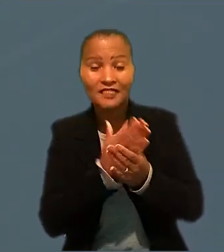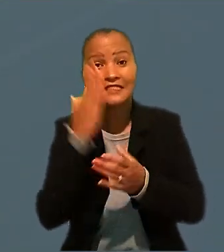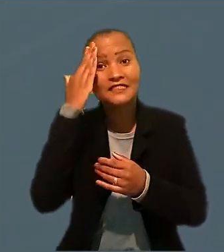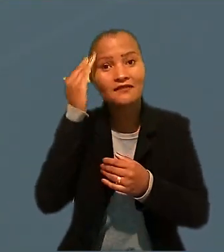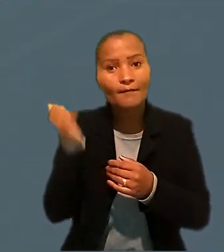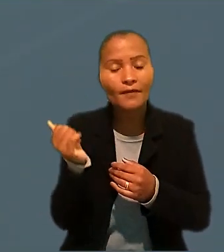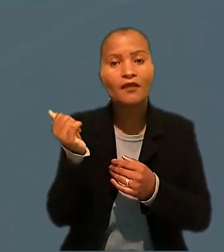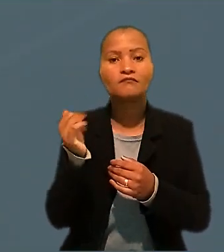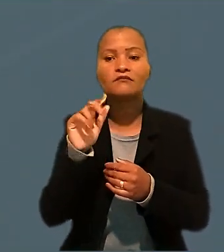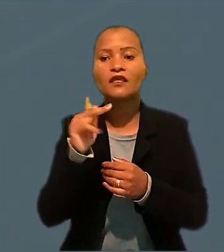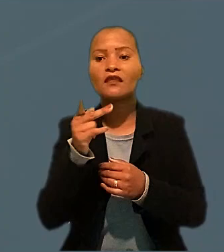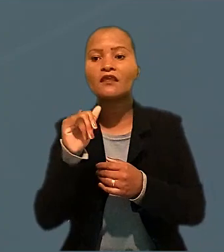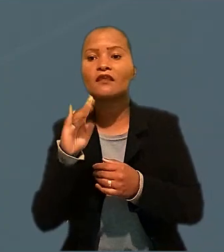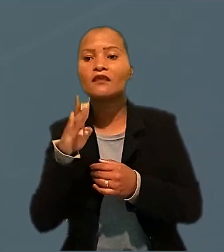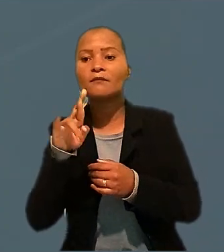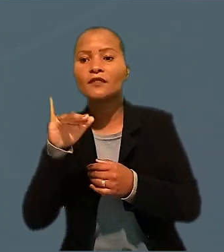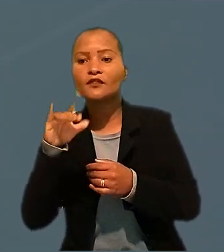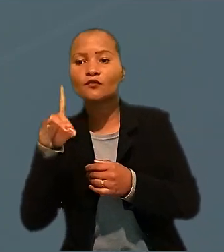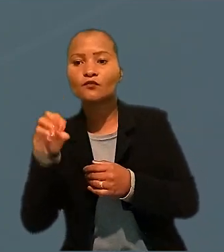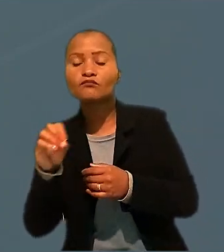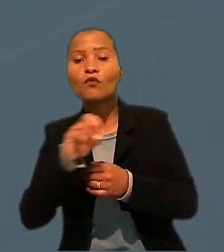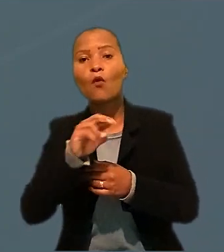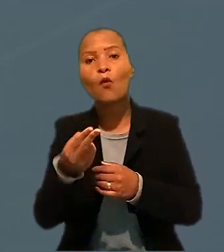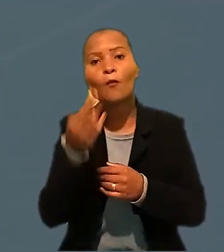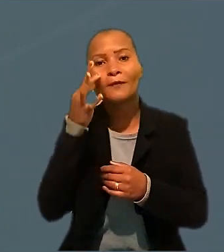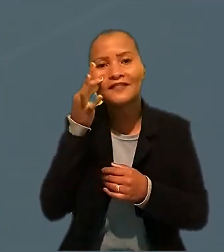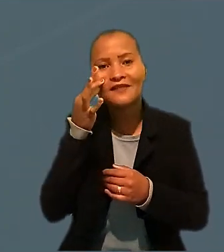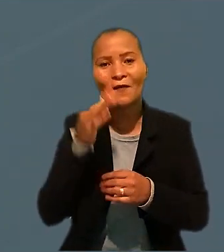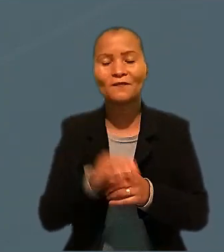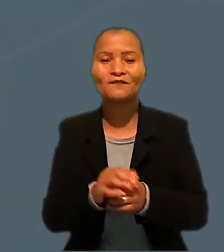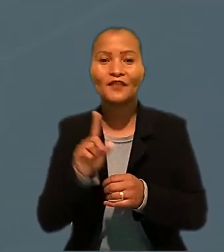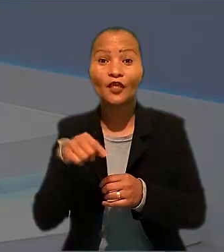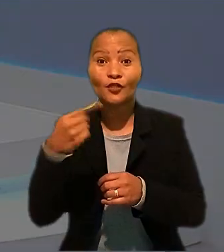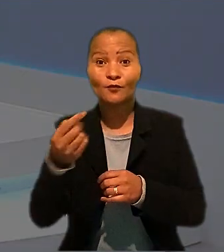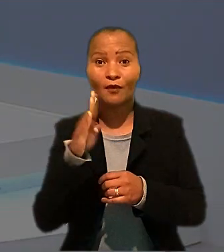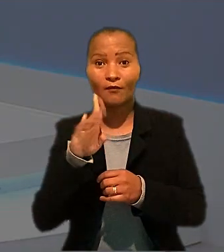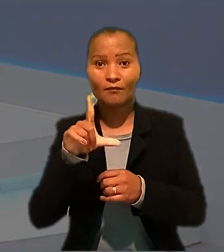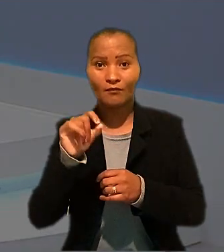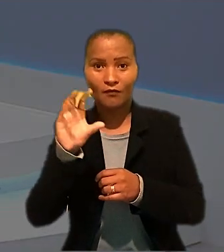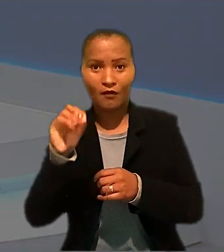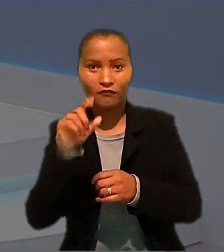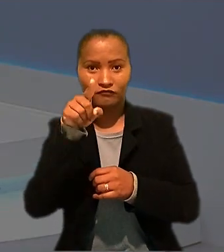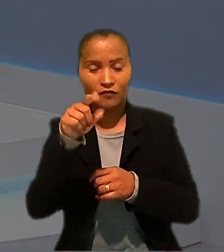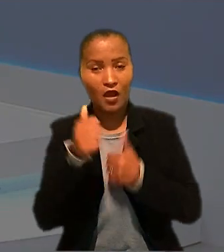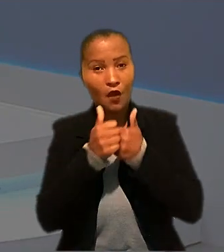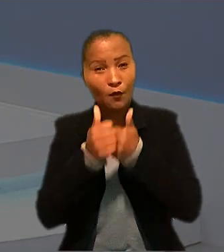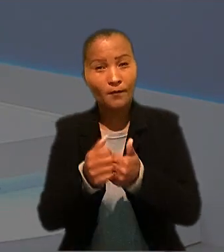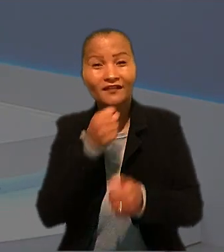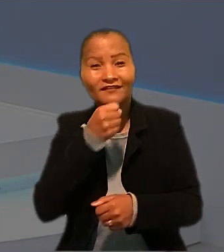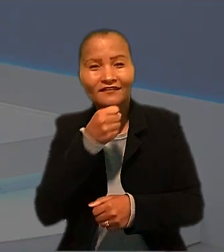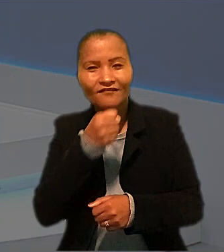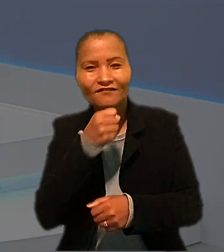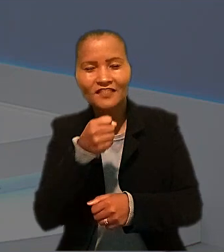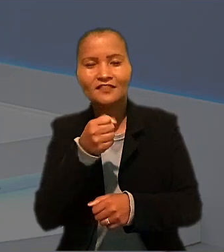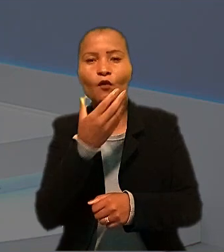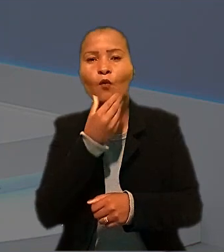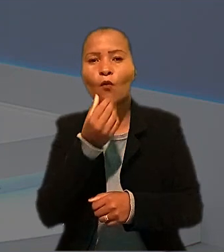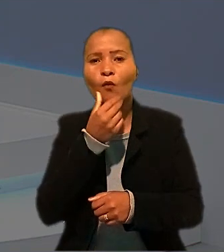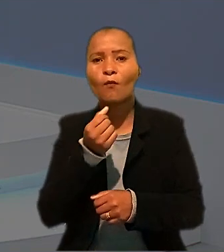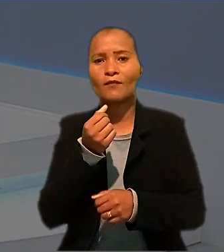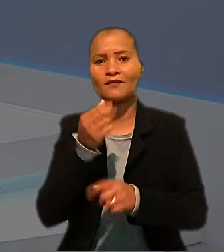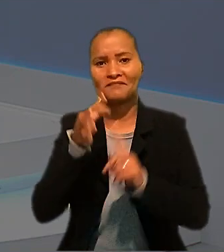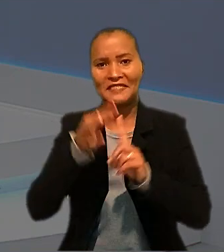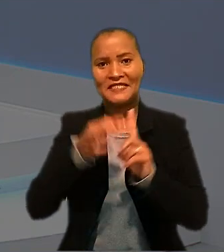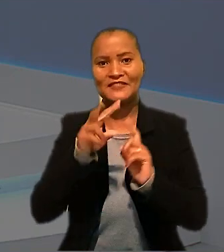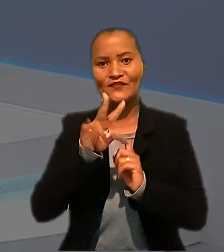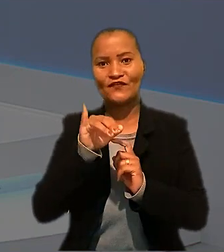mês e saber se o processo vai ser julgado no formato híbrido ou presencial. E no próximo bloco você acompanha uma entrevista com o